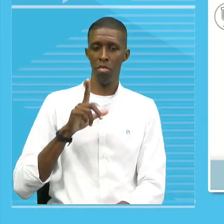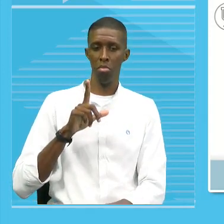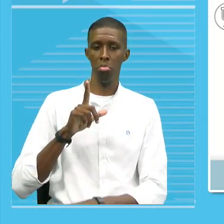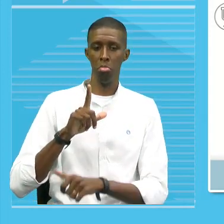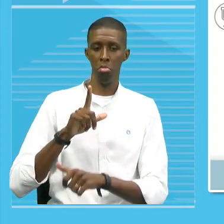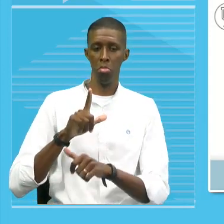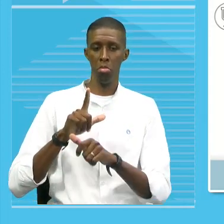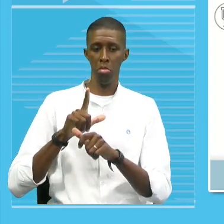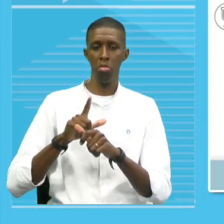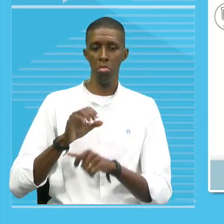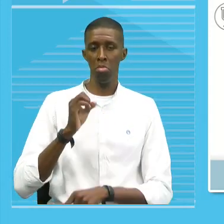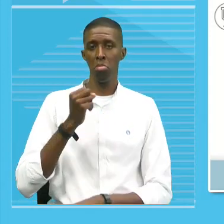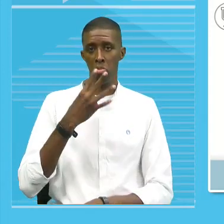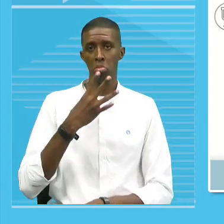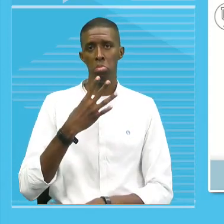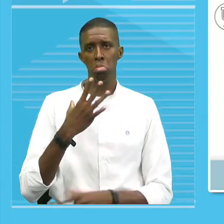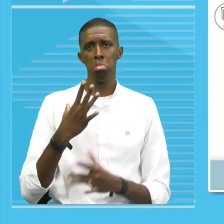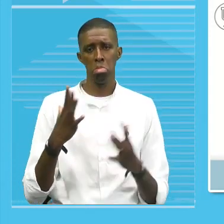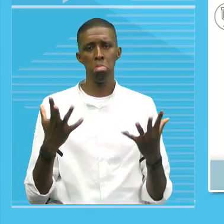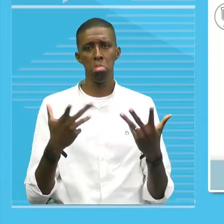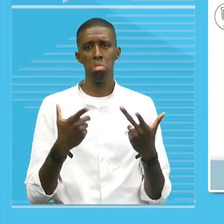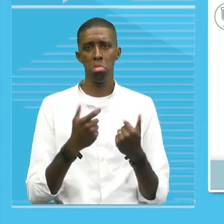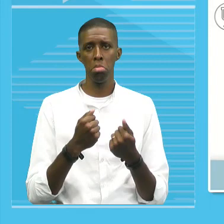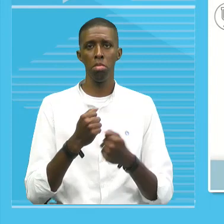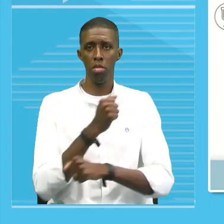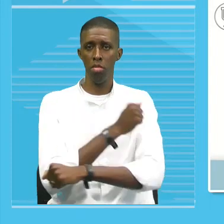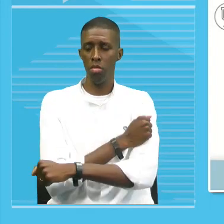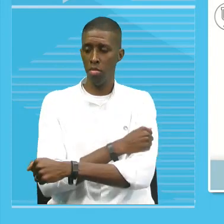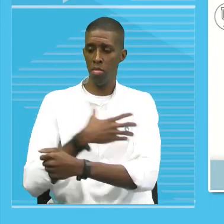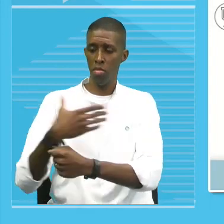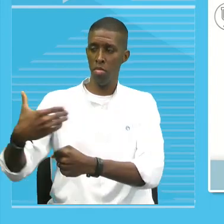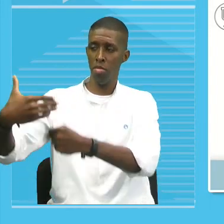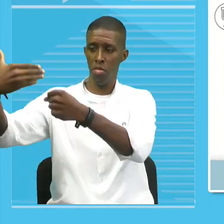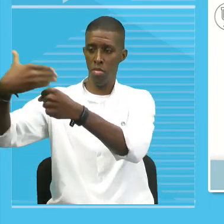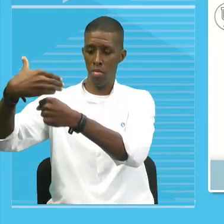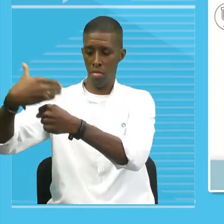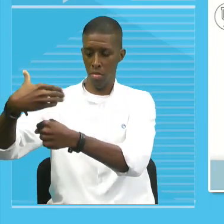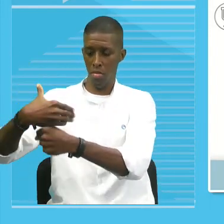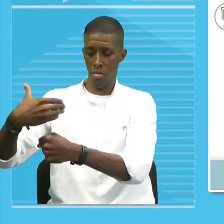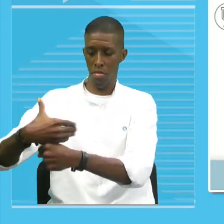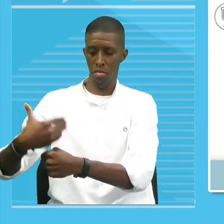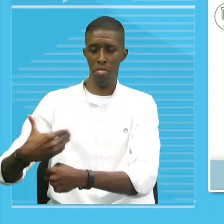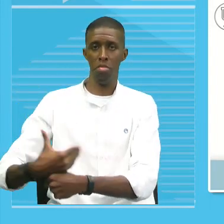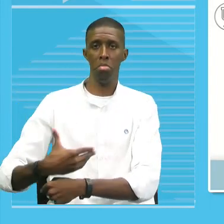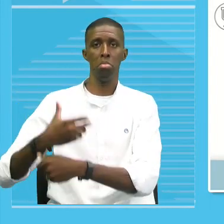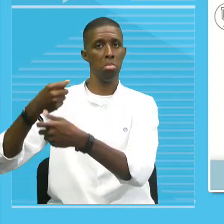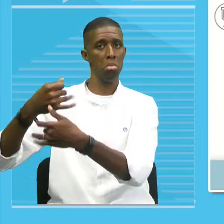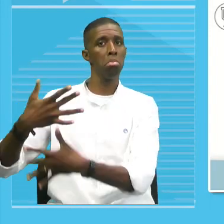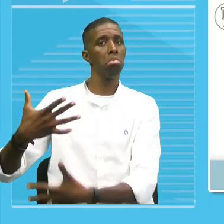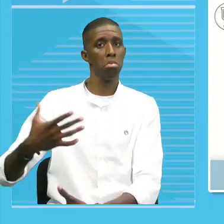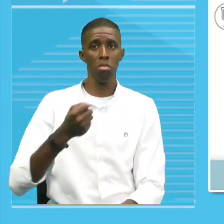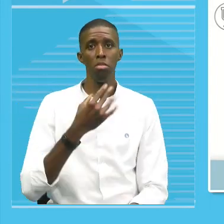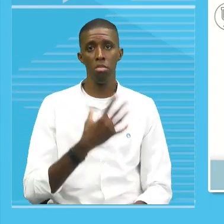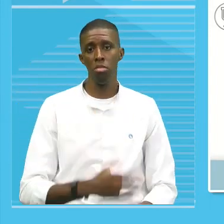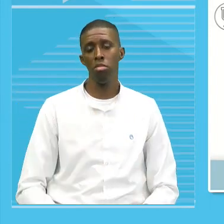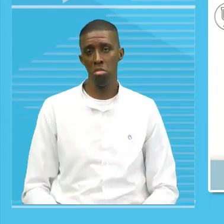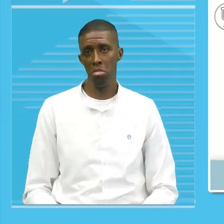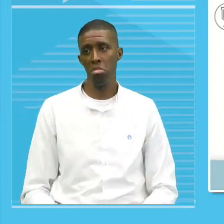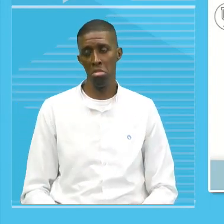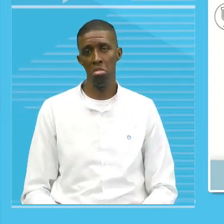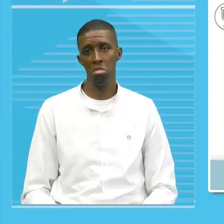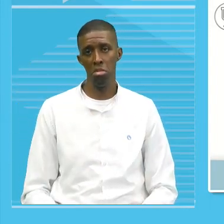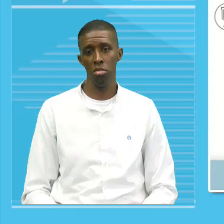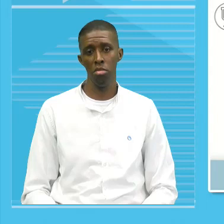pessoal de flores o pessoal de Uruçuí e tá correto a resposta tá ótima aí ó